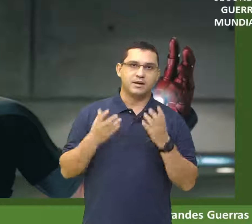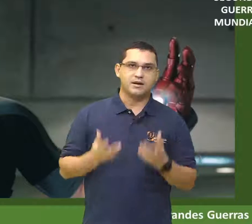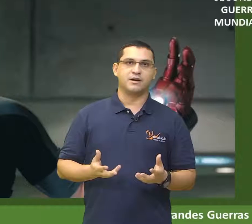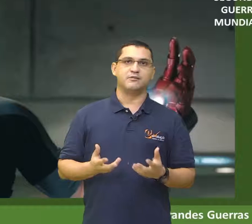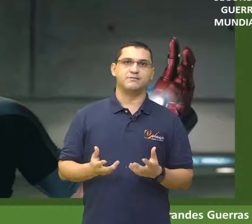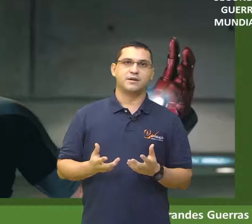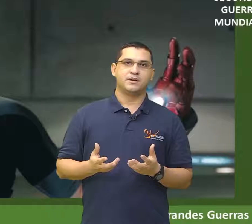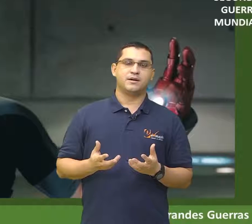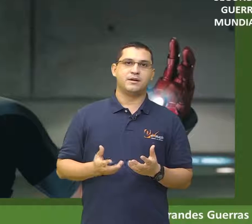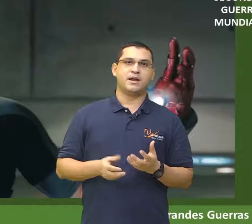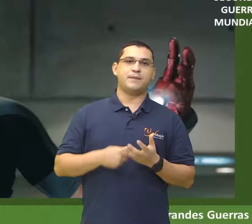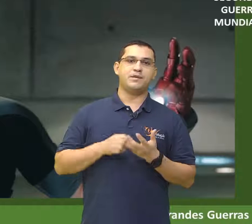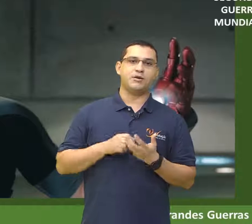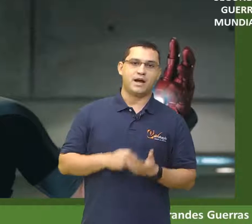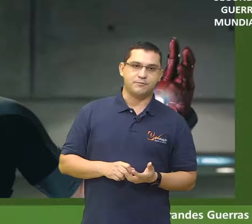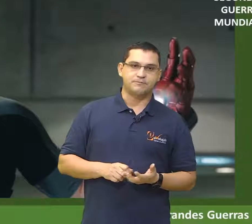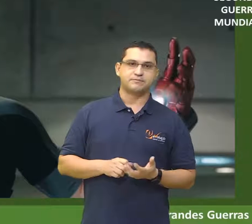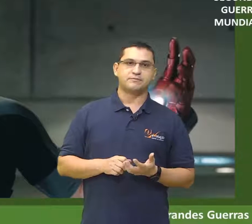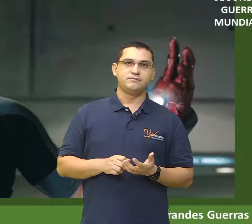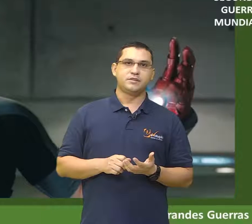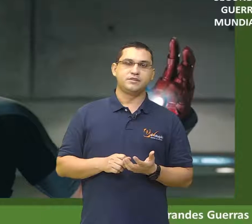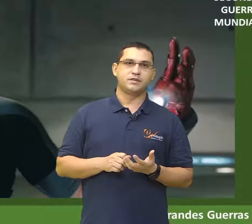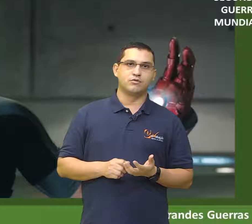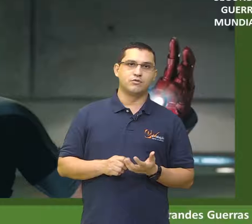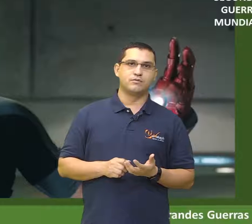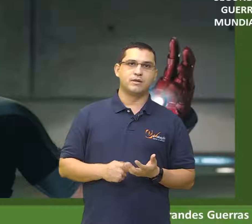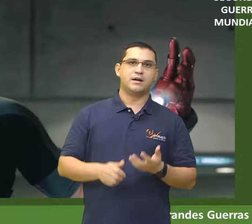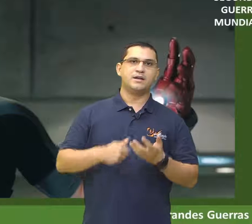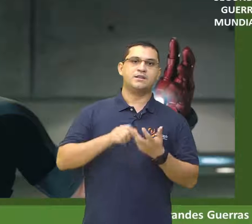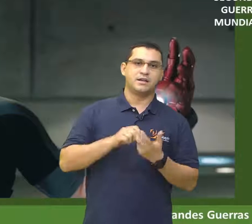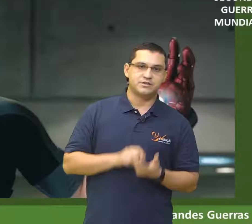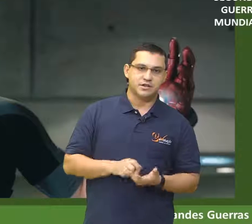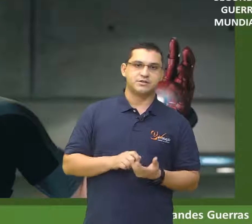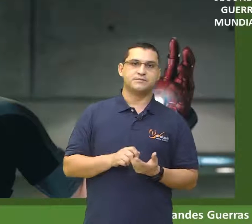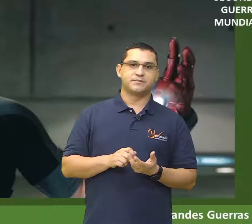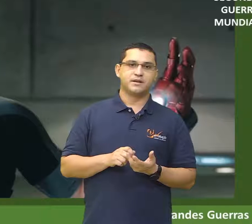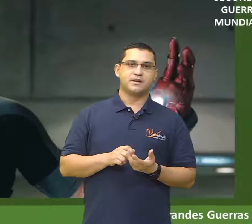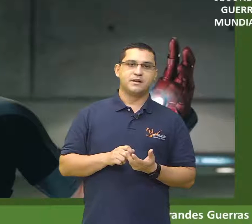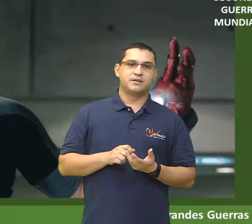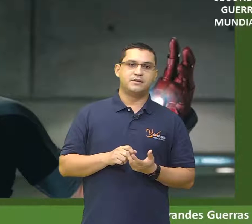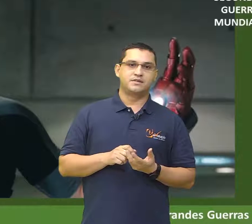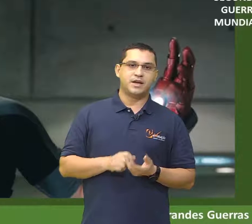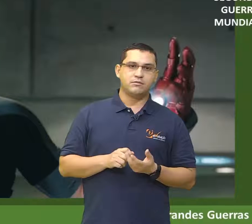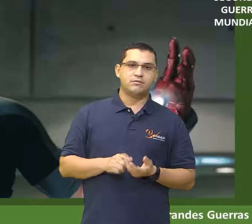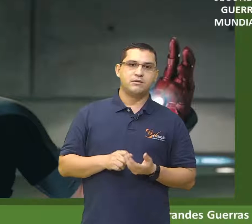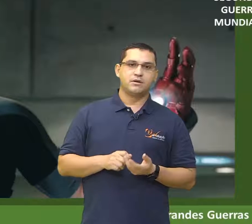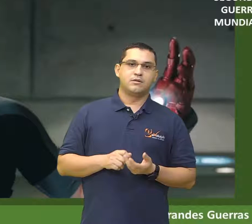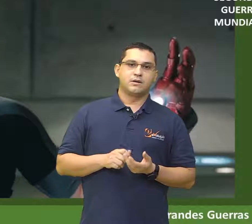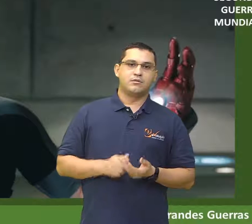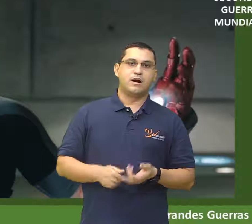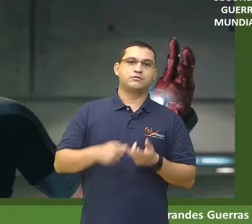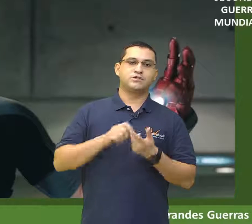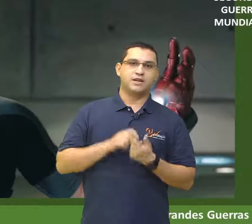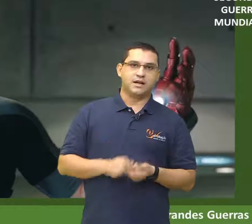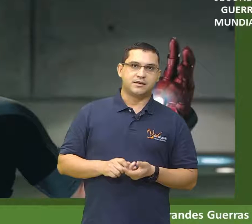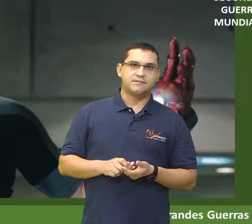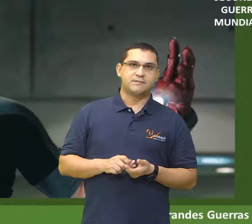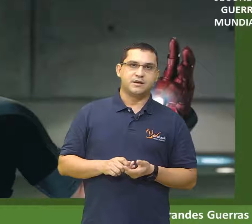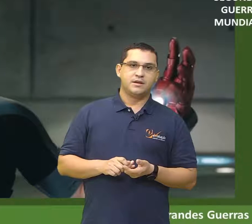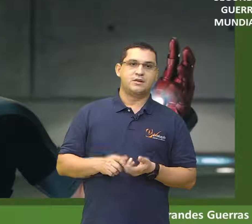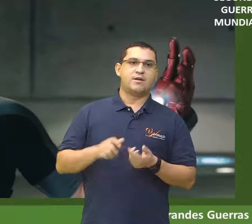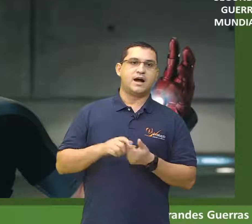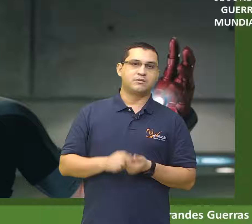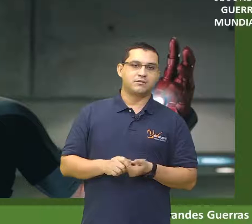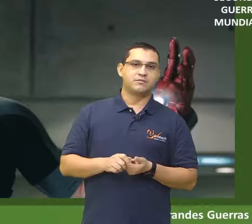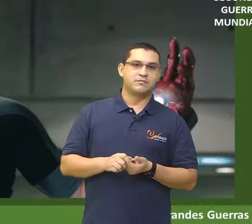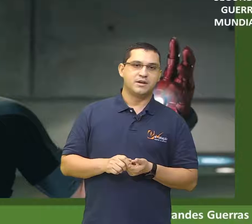de um americano. Primeiro, ele é bilionário. Segundo, inteligente. Terceiro, um autodidata.